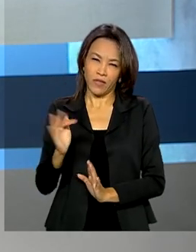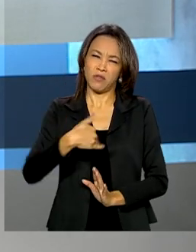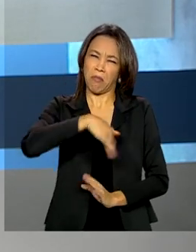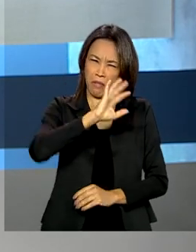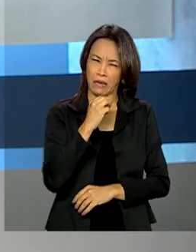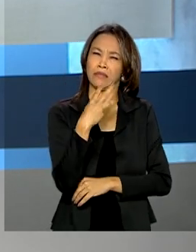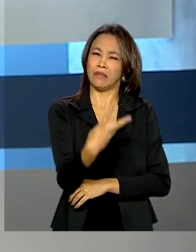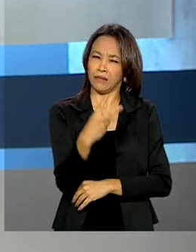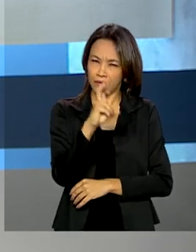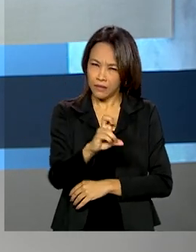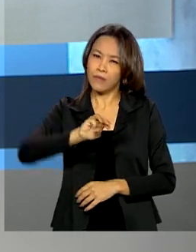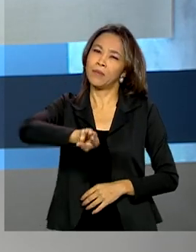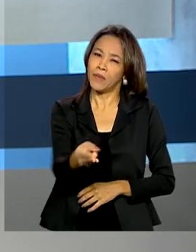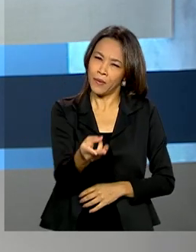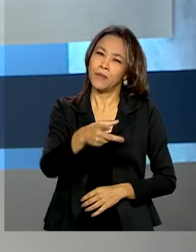milhões de beneficiários do INSS